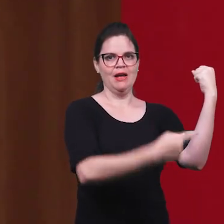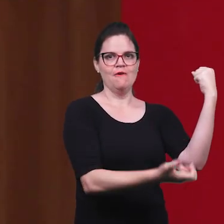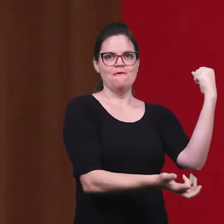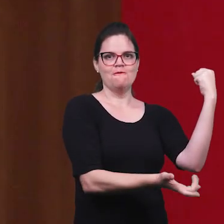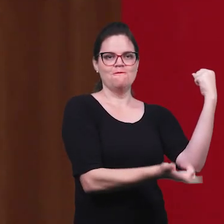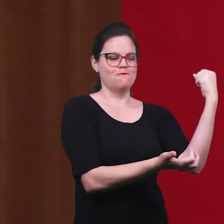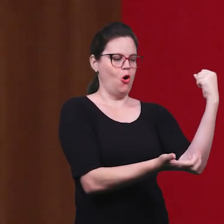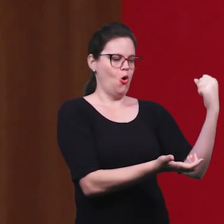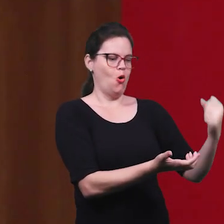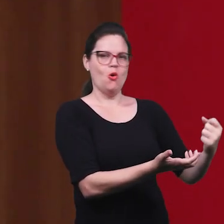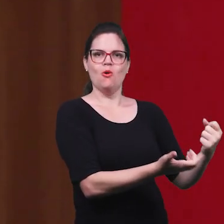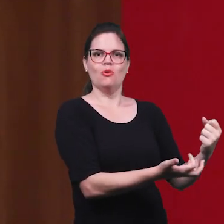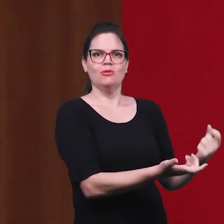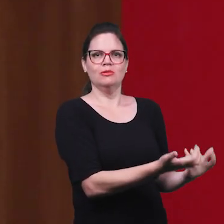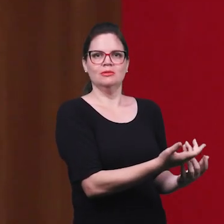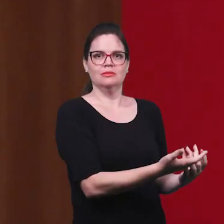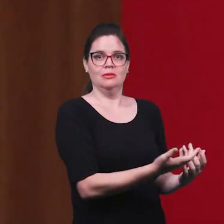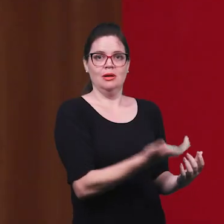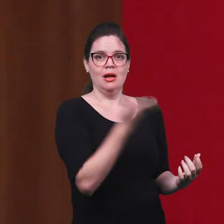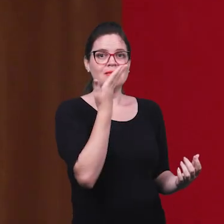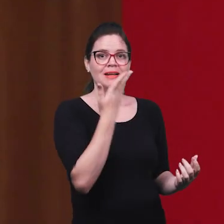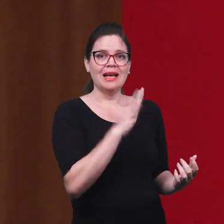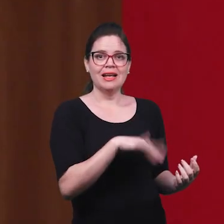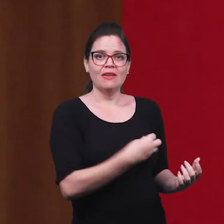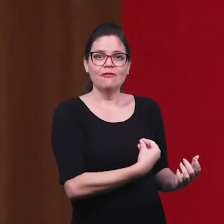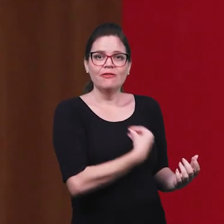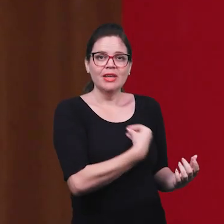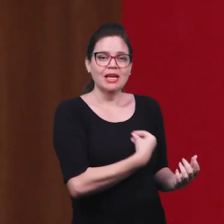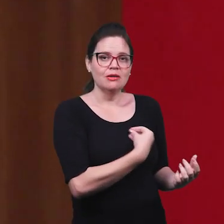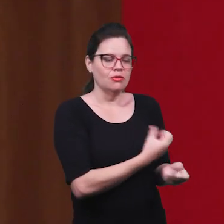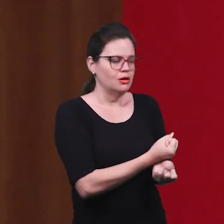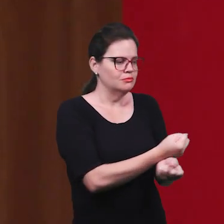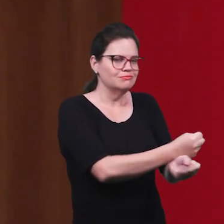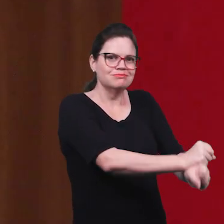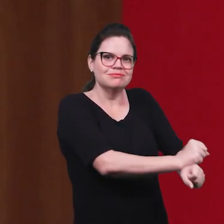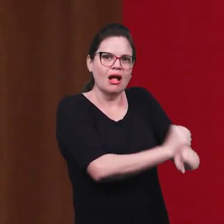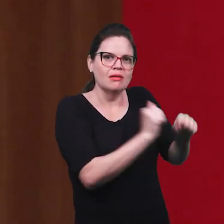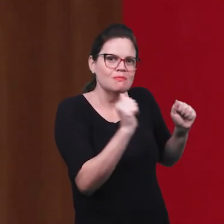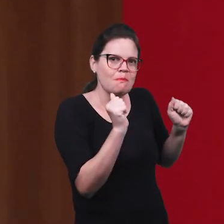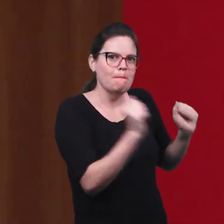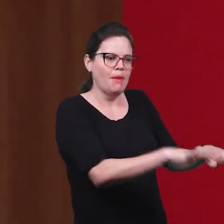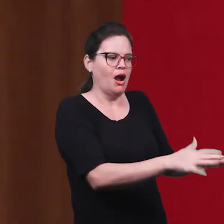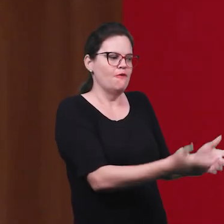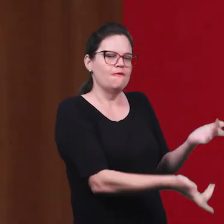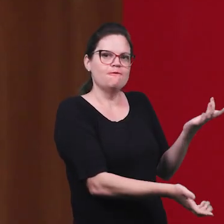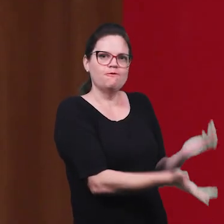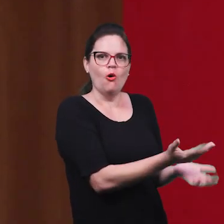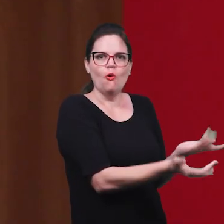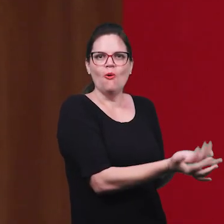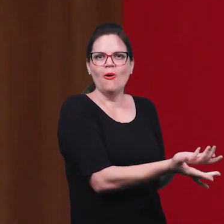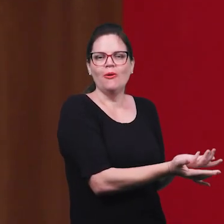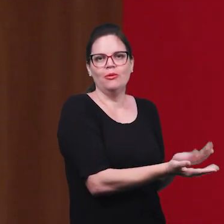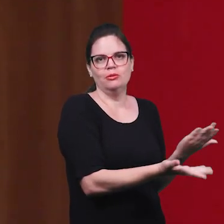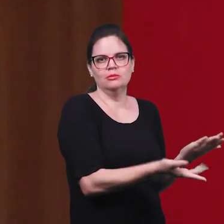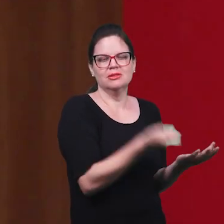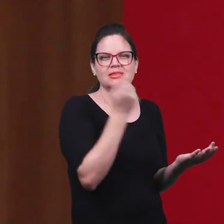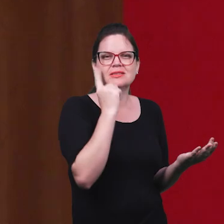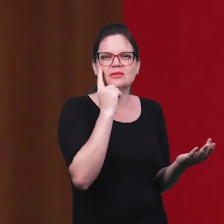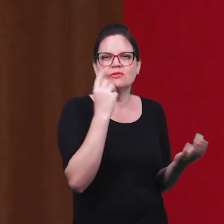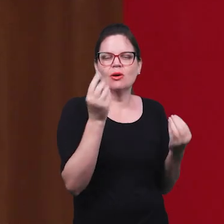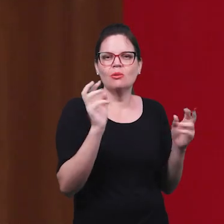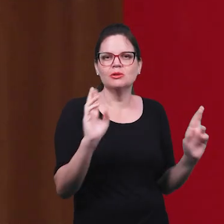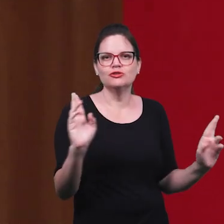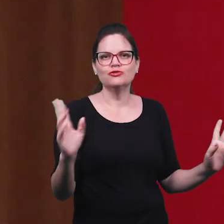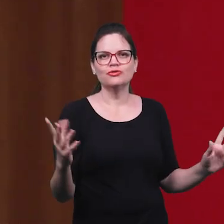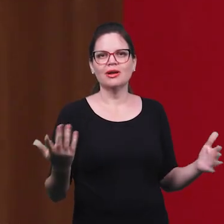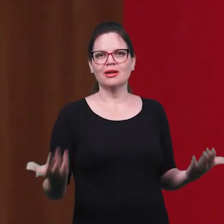né? E mostra como o projeto do mundo é completamente diferente do projeto de Deus. Porque